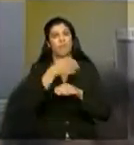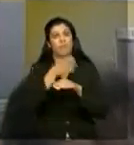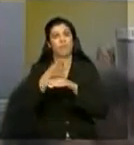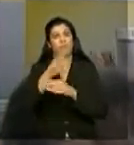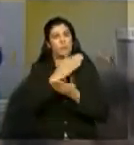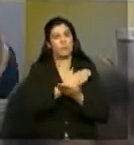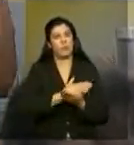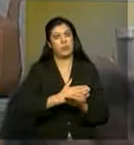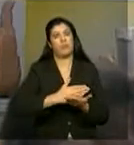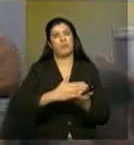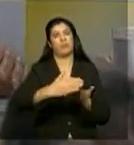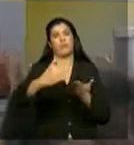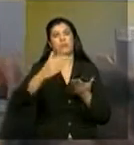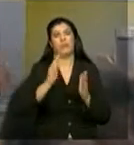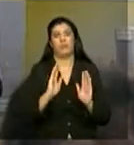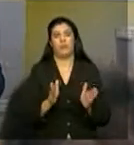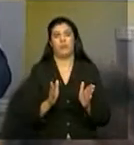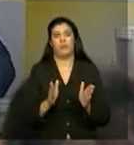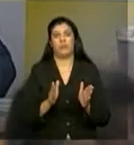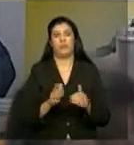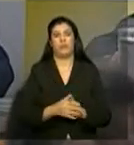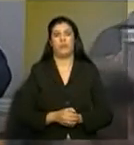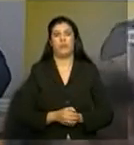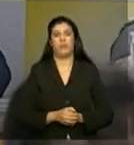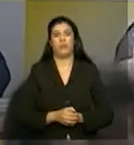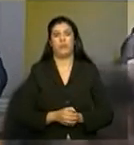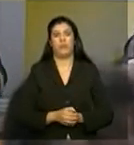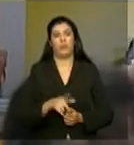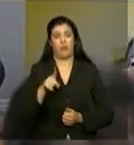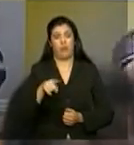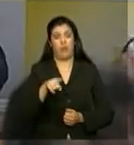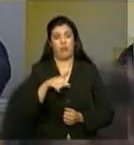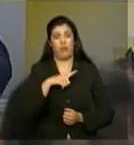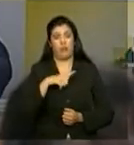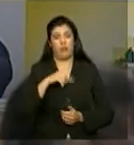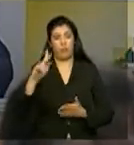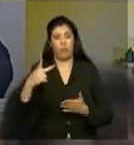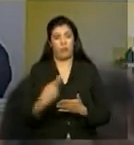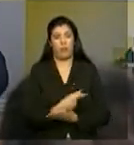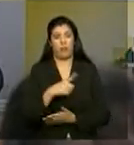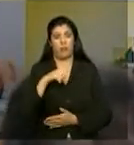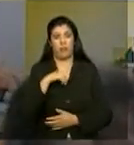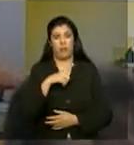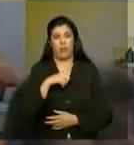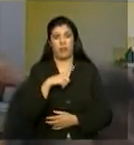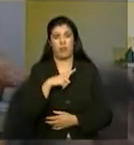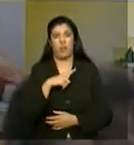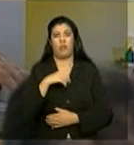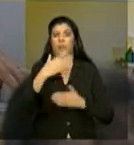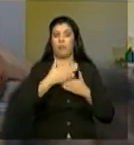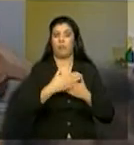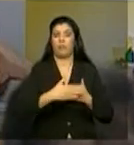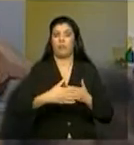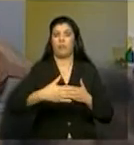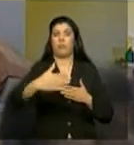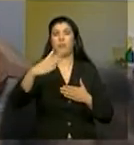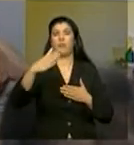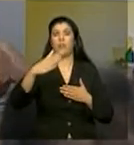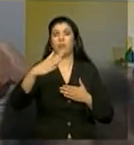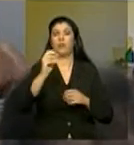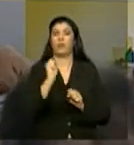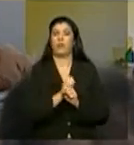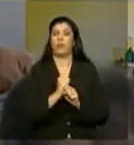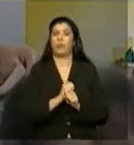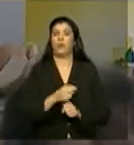todo este processo este este processo teve início em